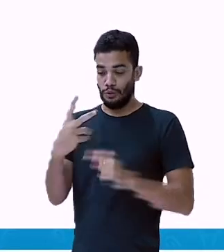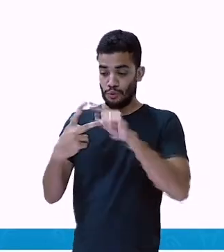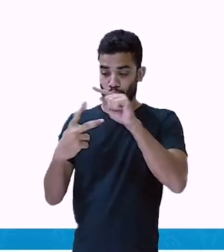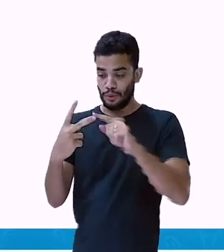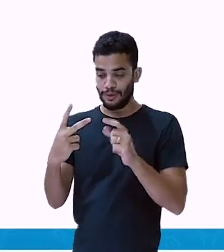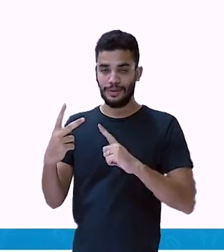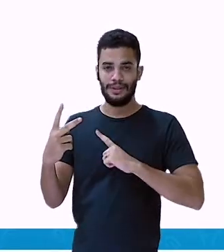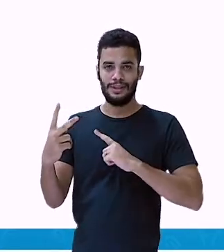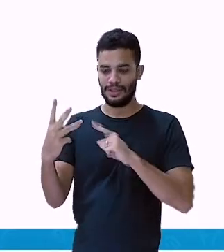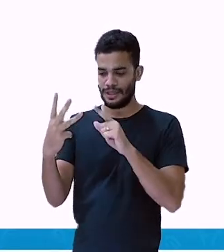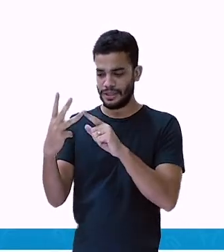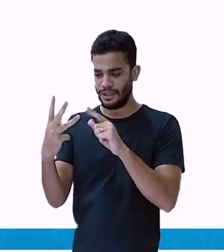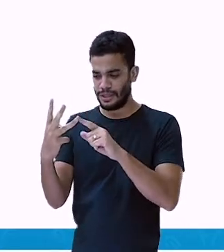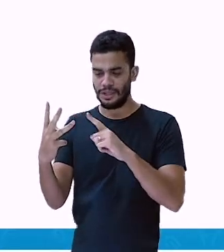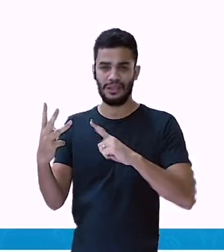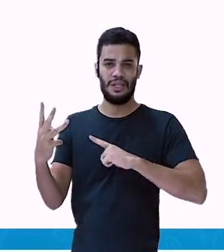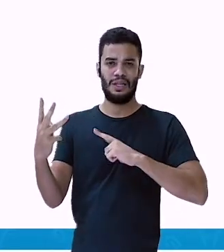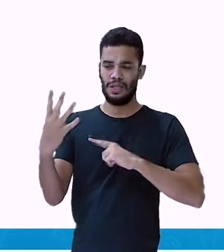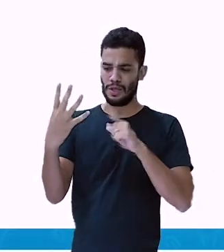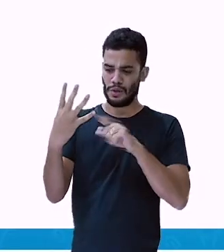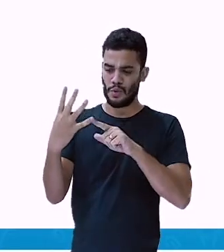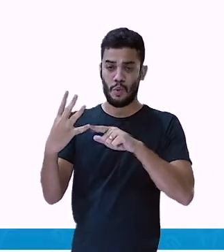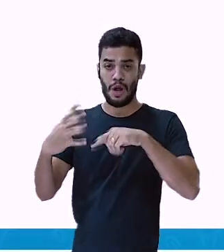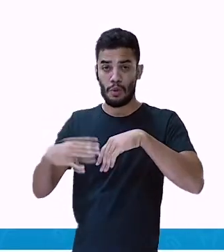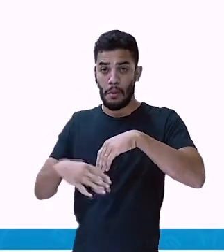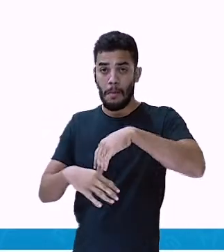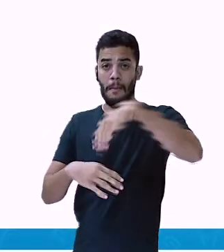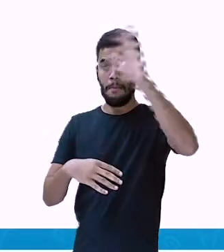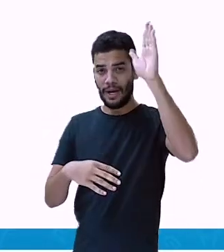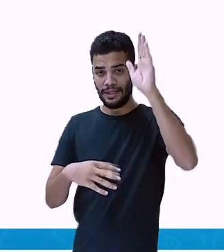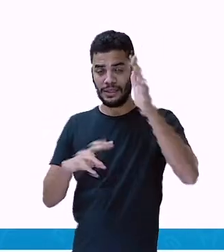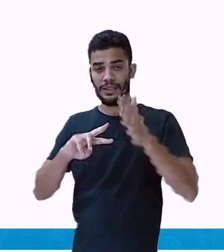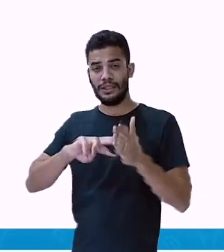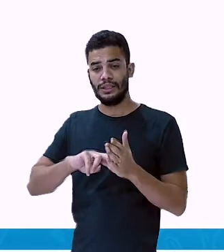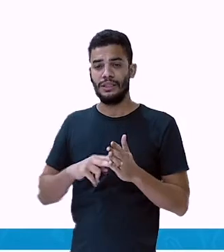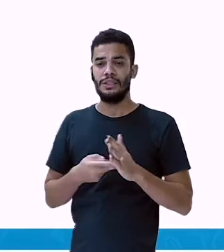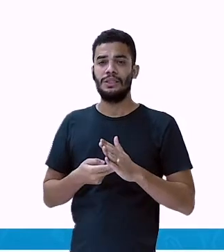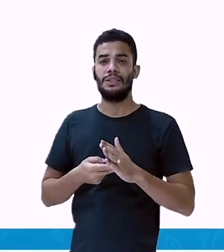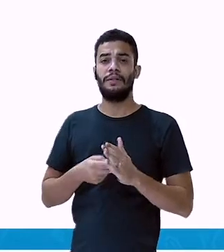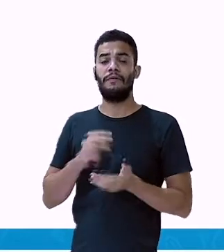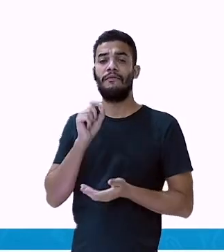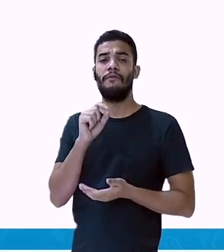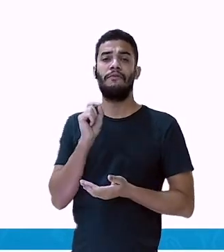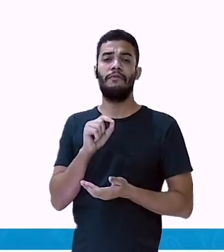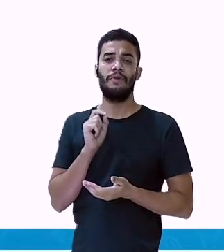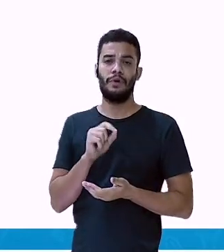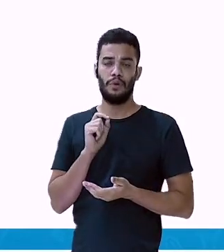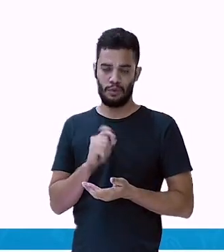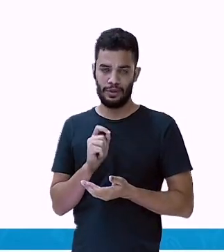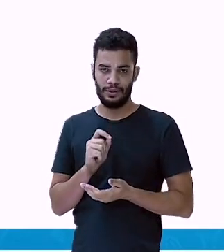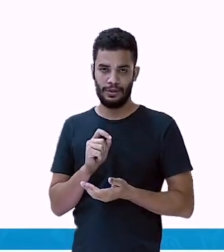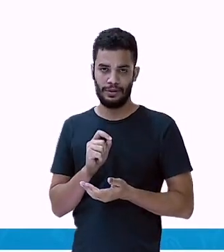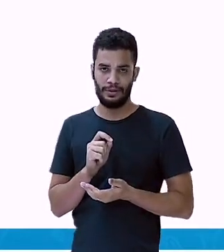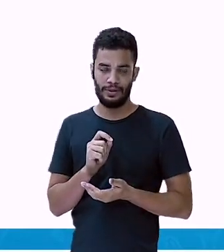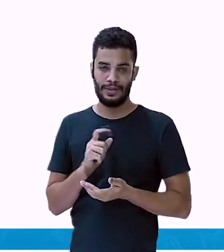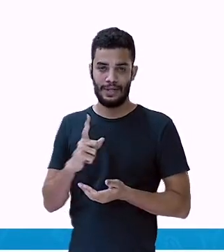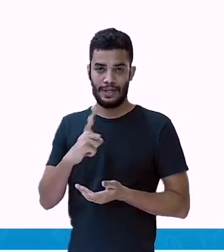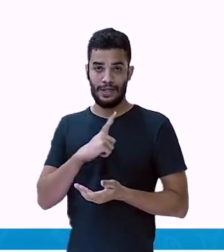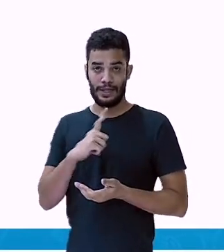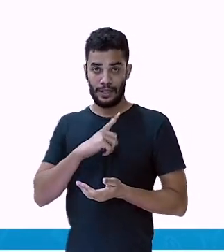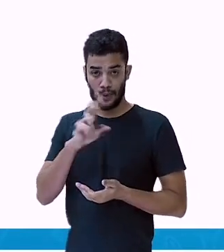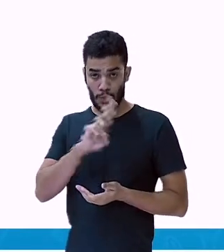polifásica. De 4 fases em diante, né? A partir de 4 fases, dá-se o nome